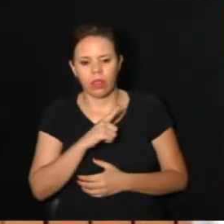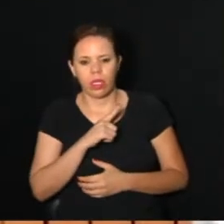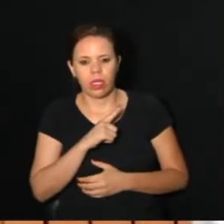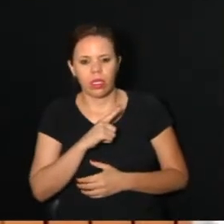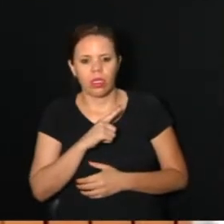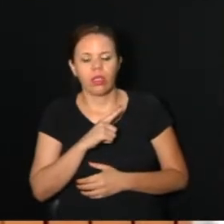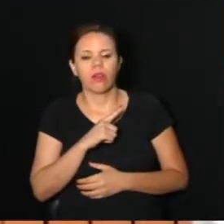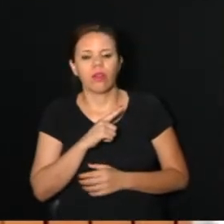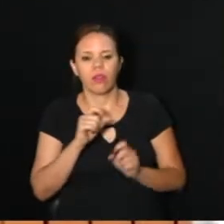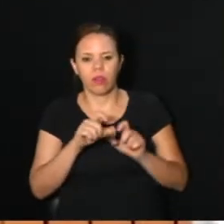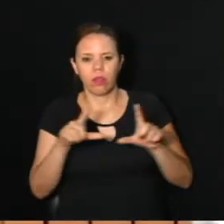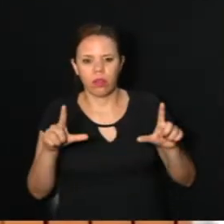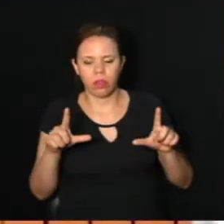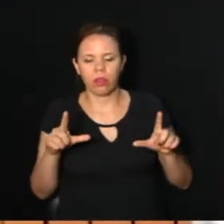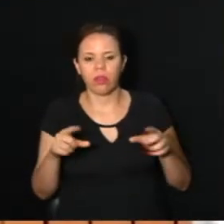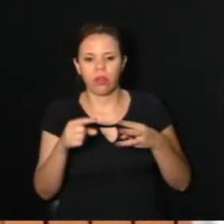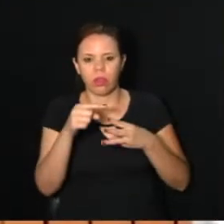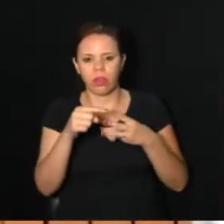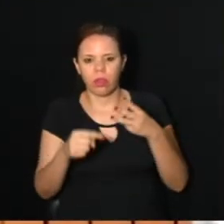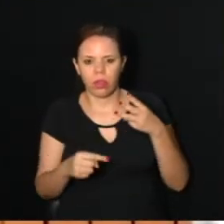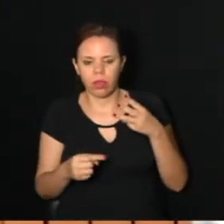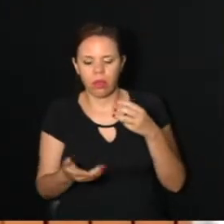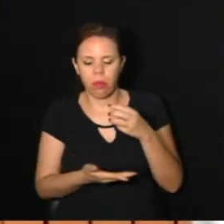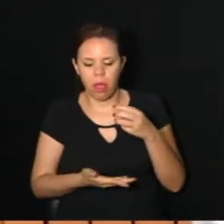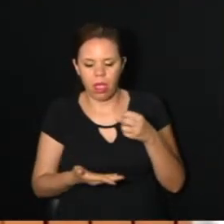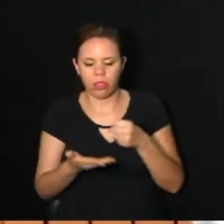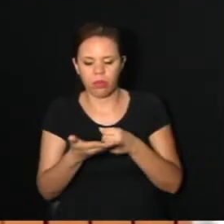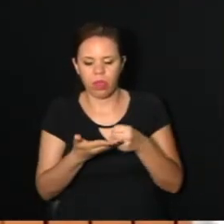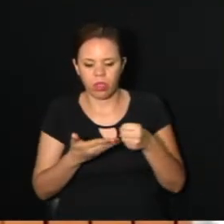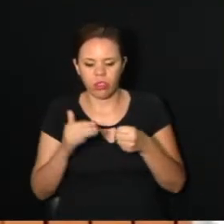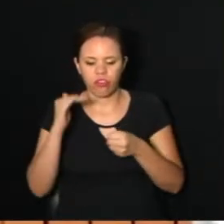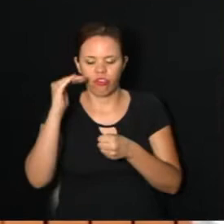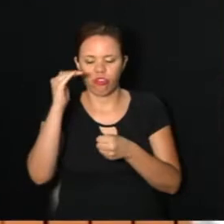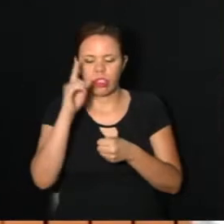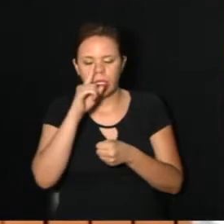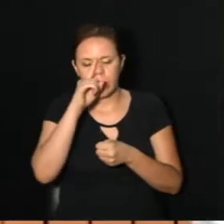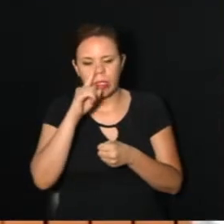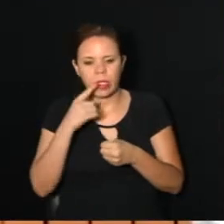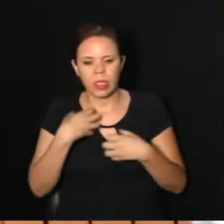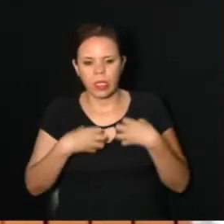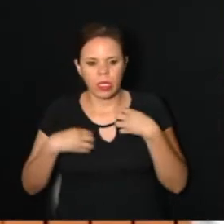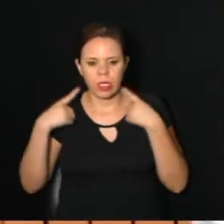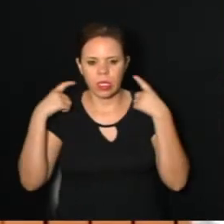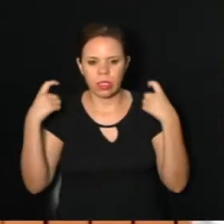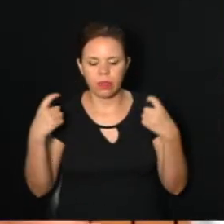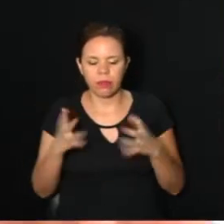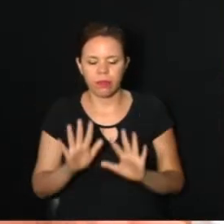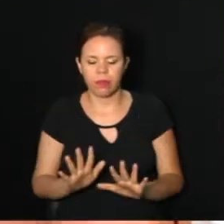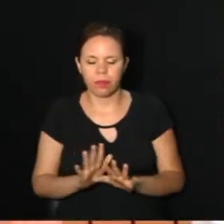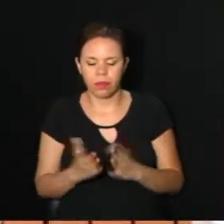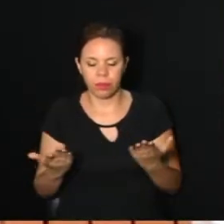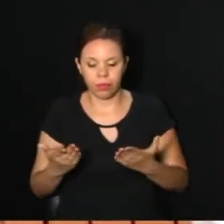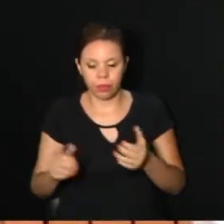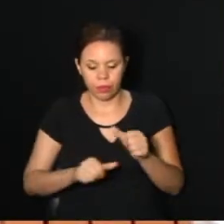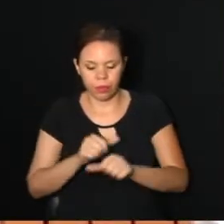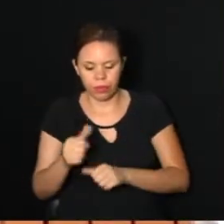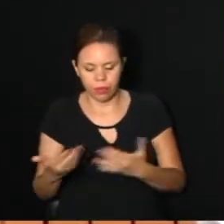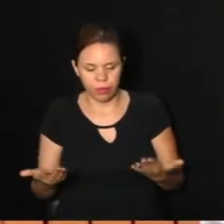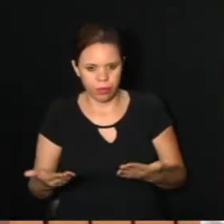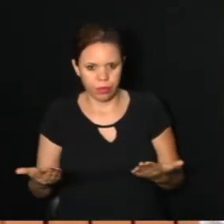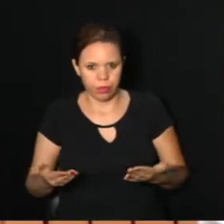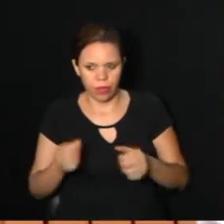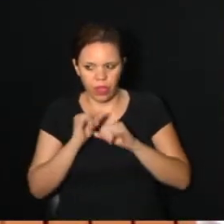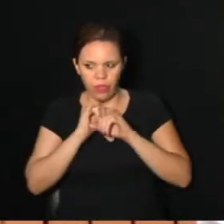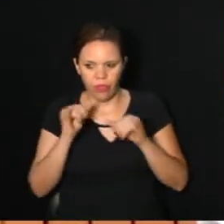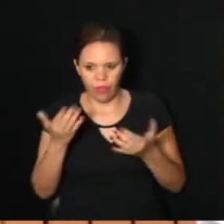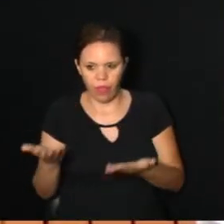rotulada nessas 3 tipificações, de baixa, de média e de alta incomodidade. E hoje, Santoro, hoje,